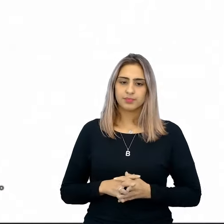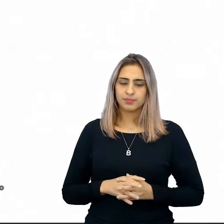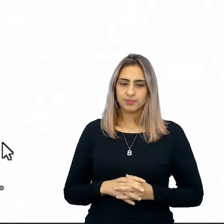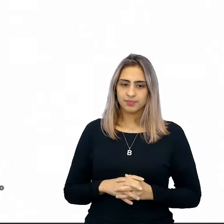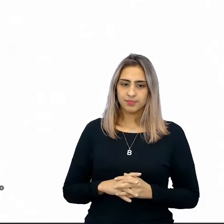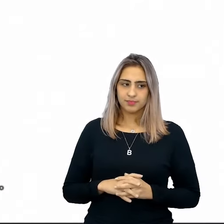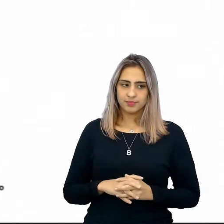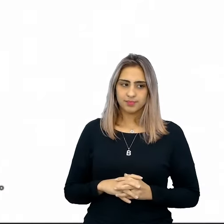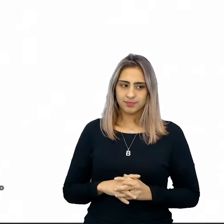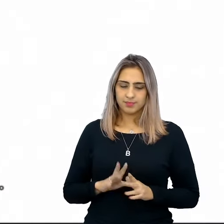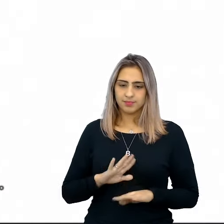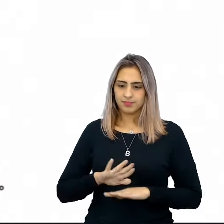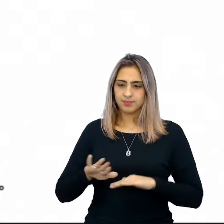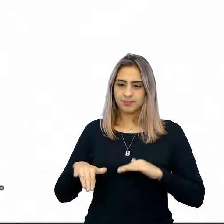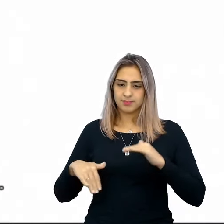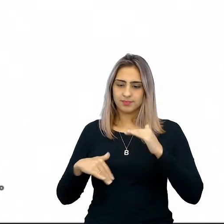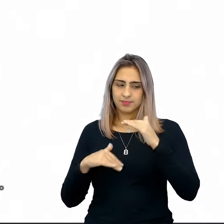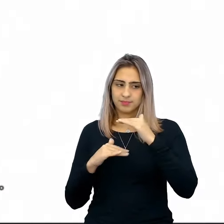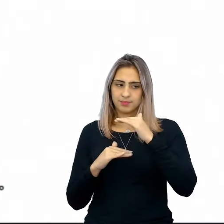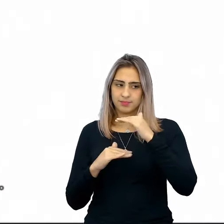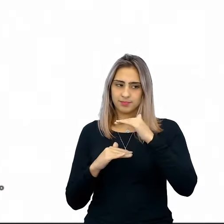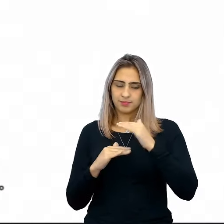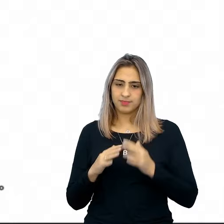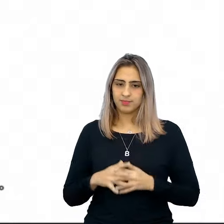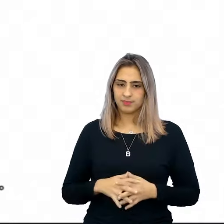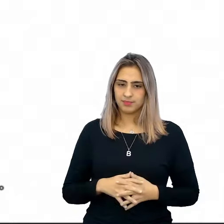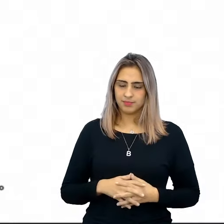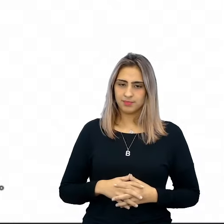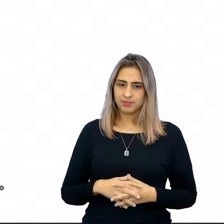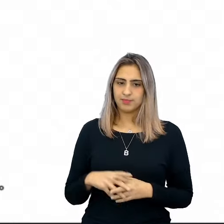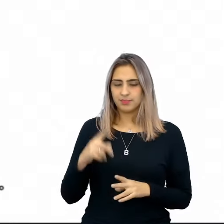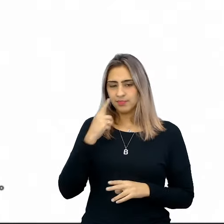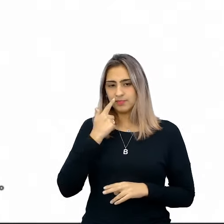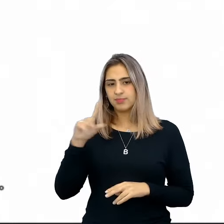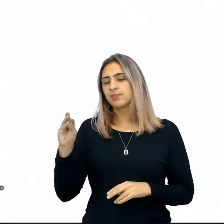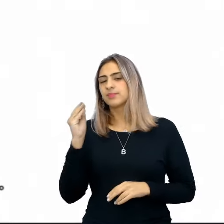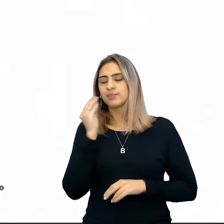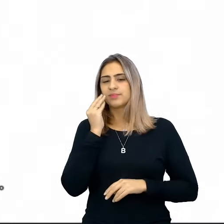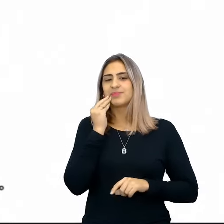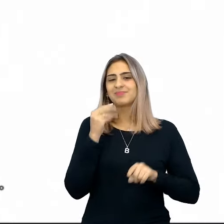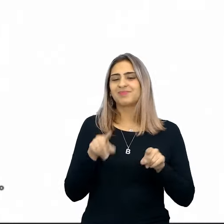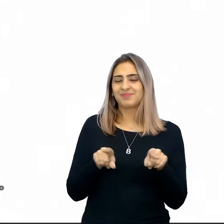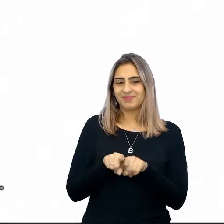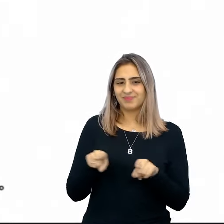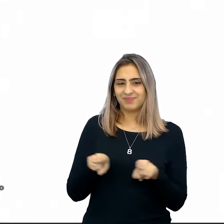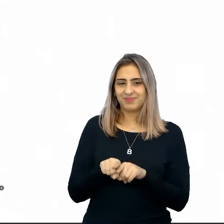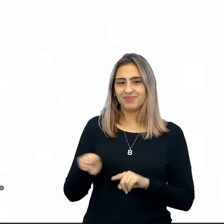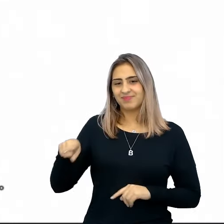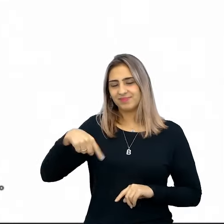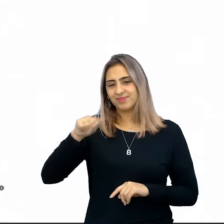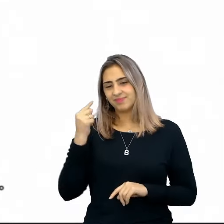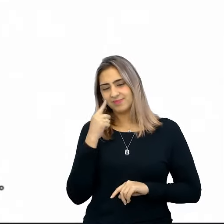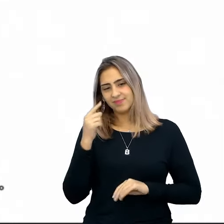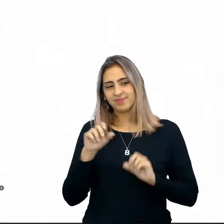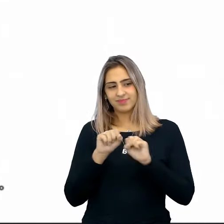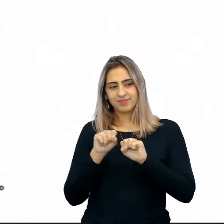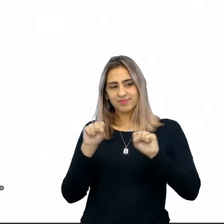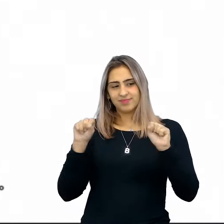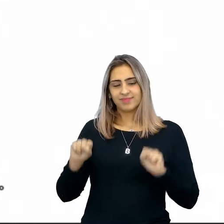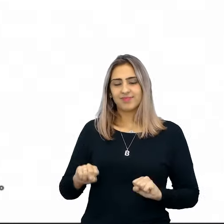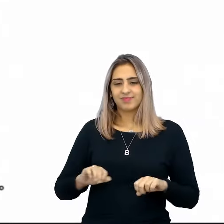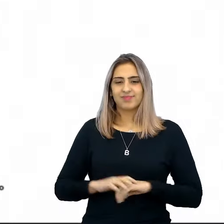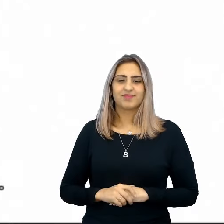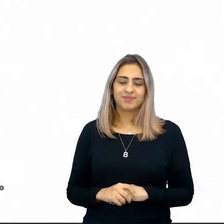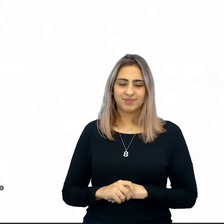sobrepondo os números. É uma outra possibilidade também da gente olhar para o sistema de numeração